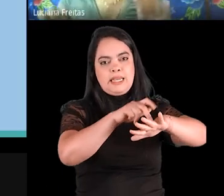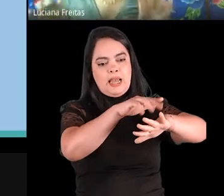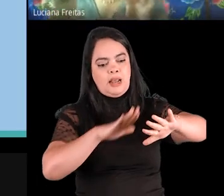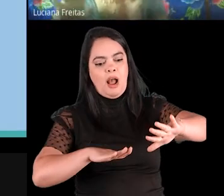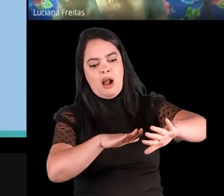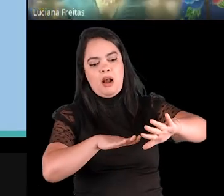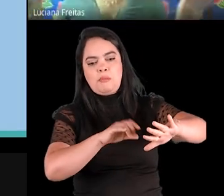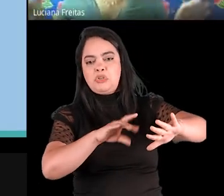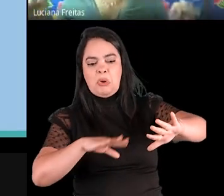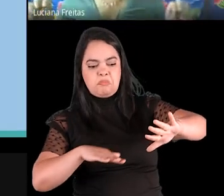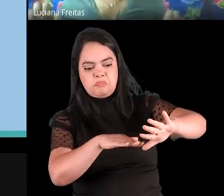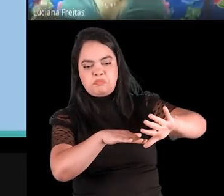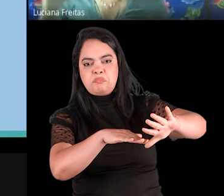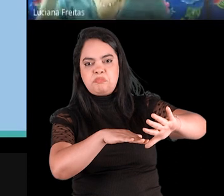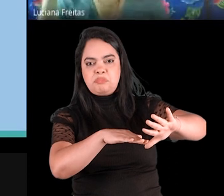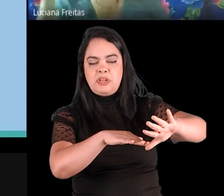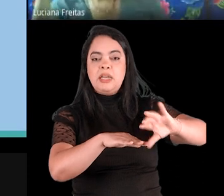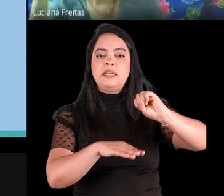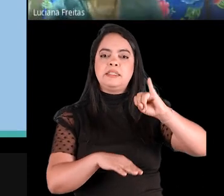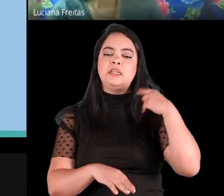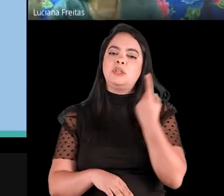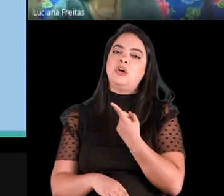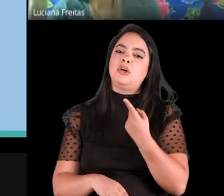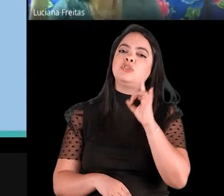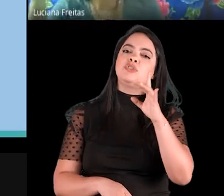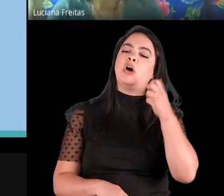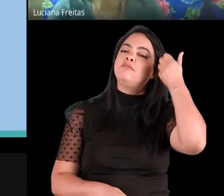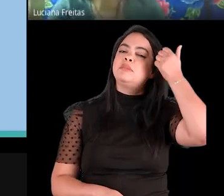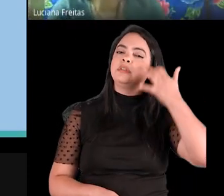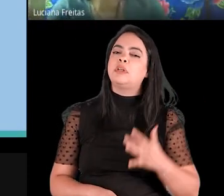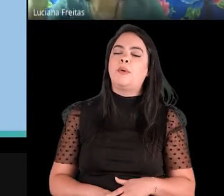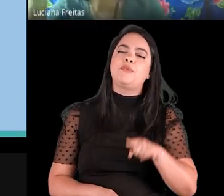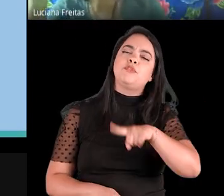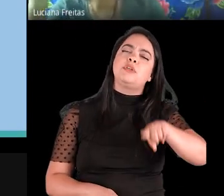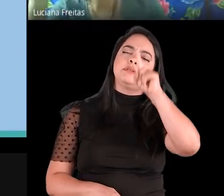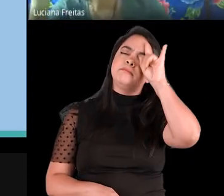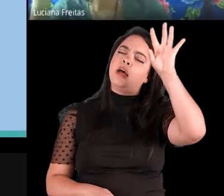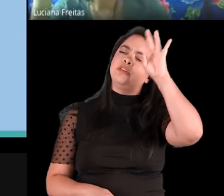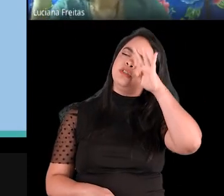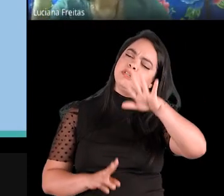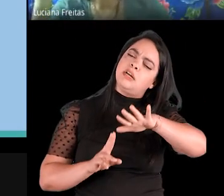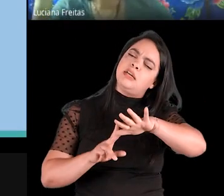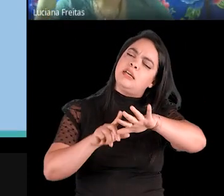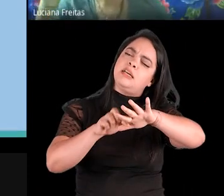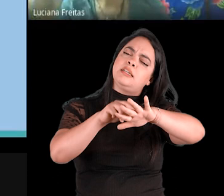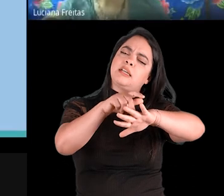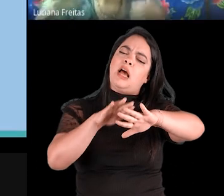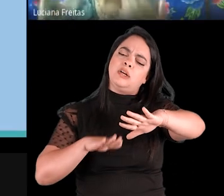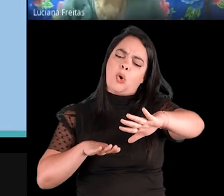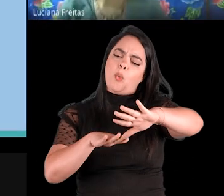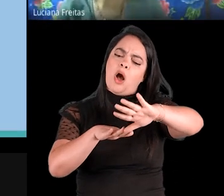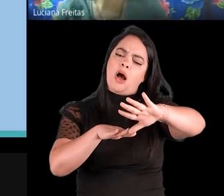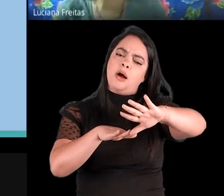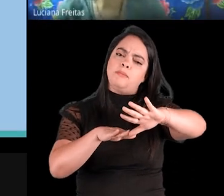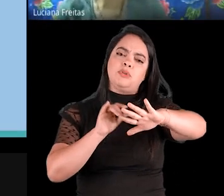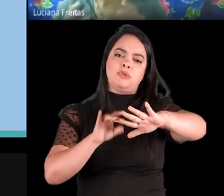tivesse colocado só a descrição, gente, vamos pensar aqui numa escada com uma rampa no início, né? Então a gente já